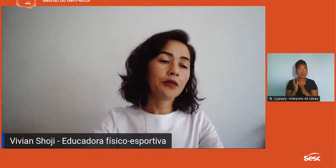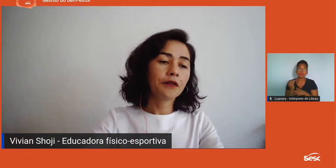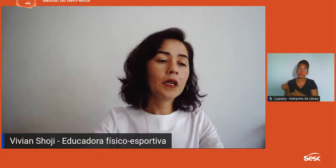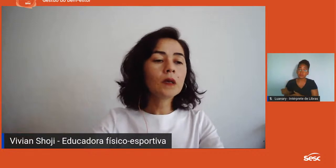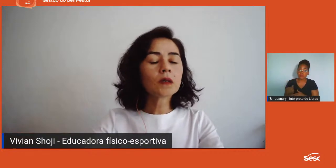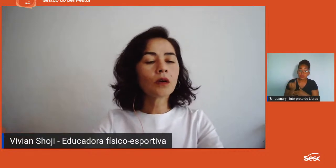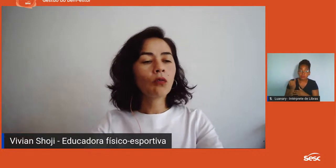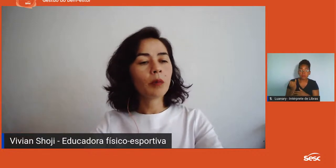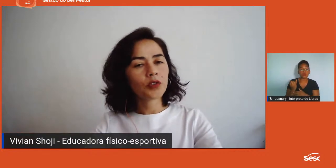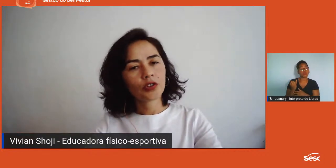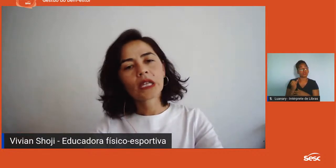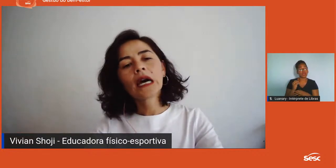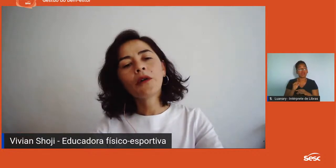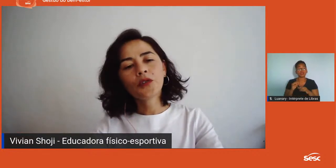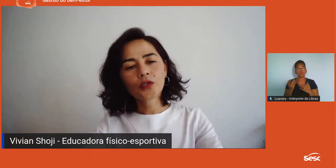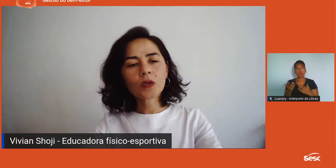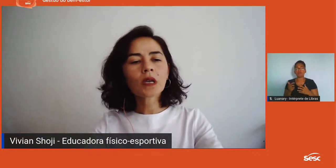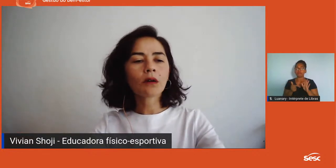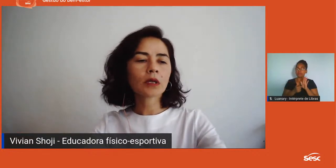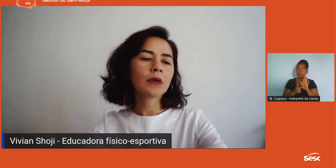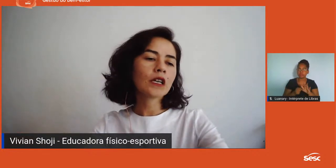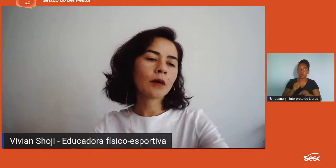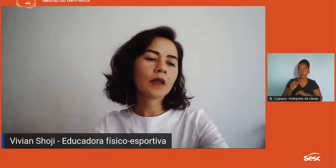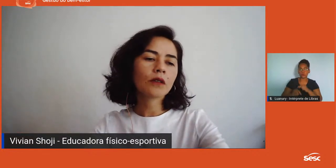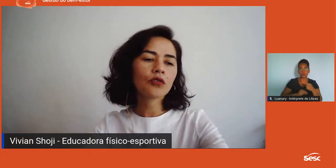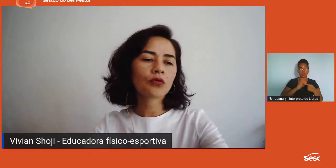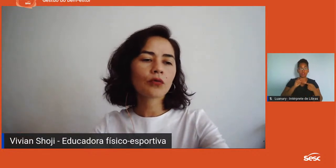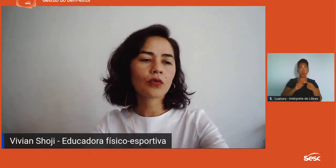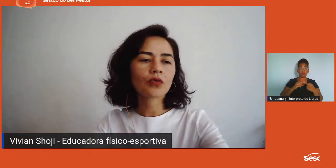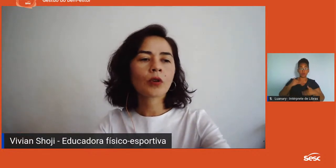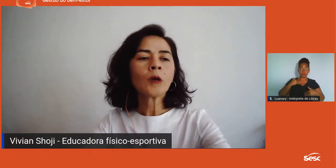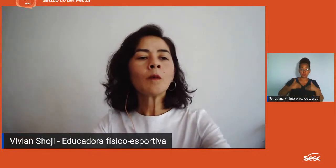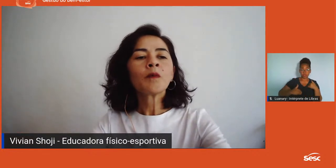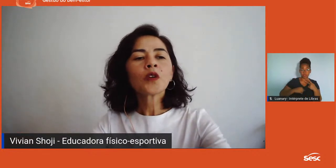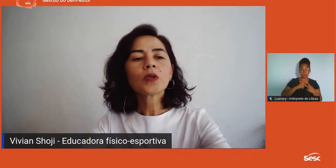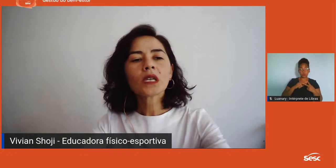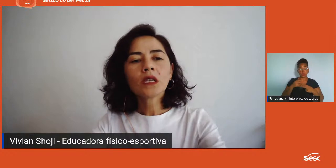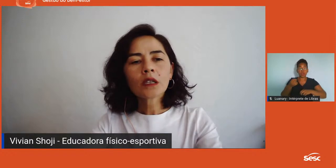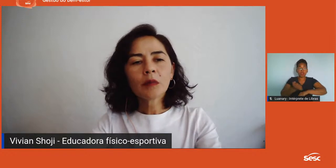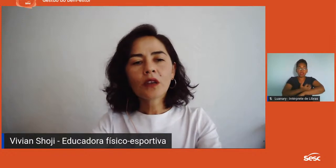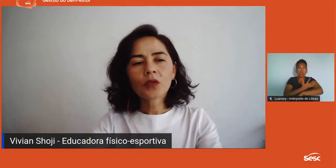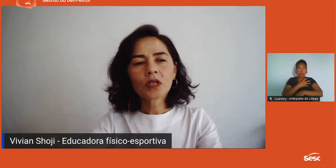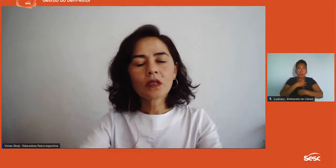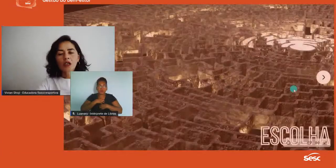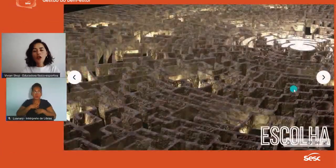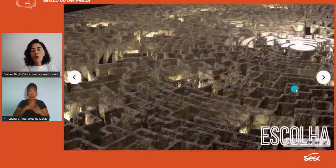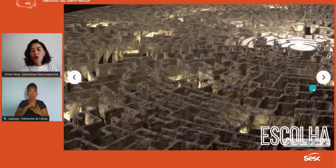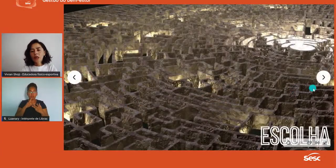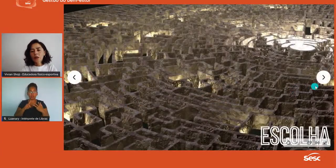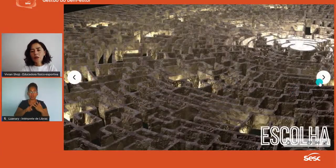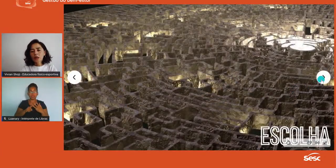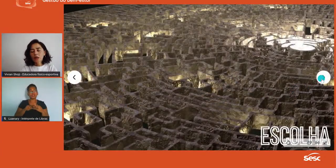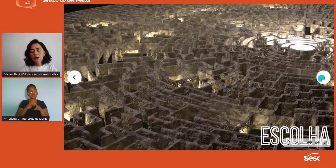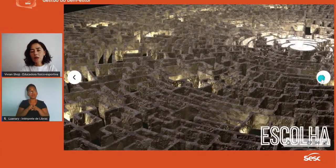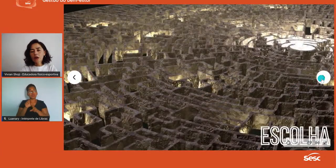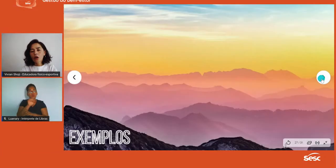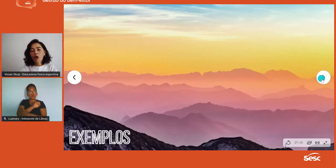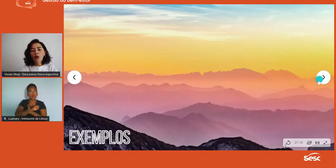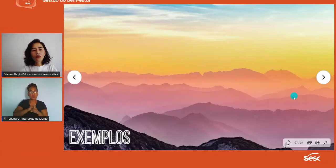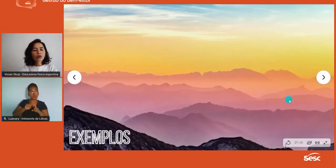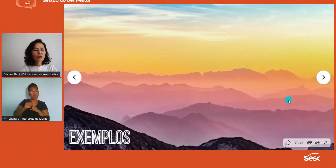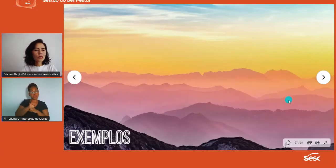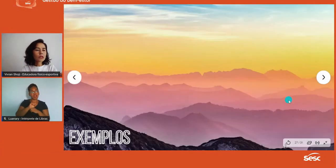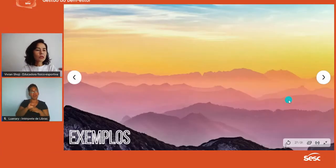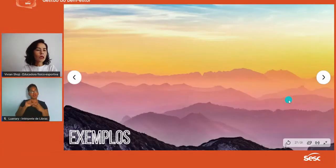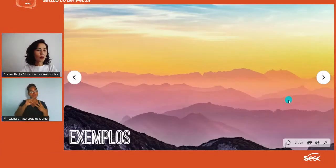o físico, o emocional e o social também caminhando juntos. Gostaria também que vocês conhecessem